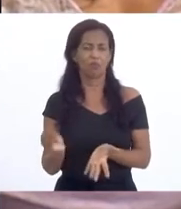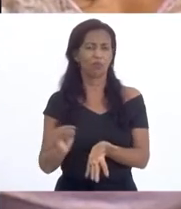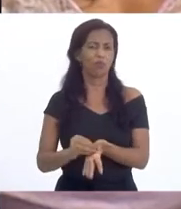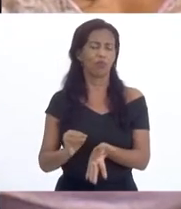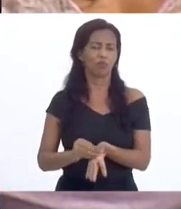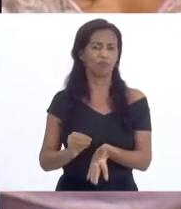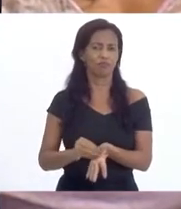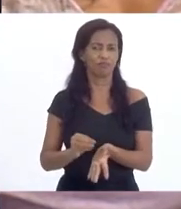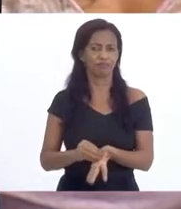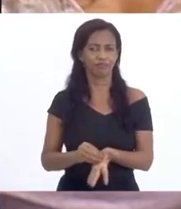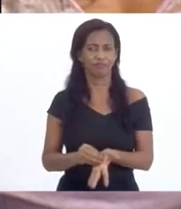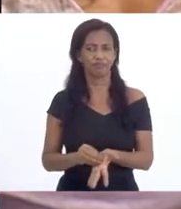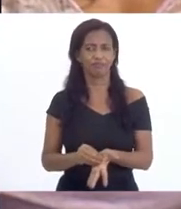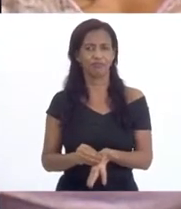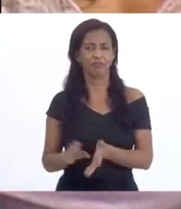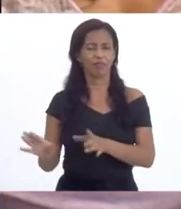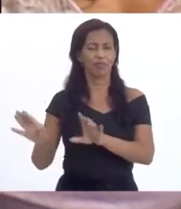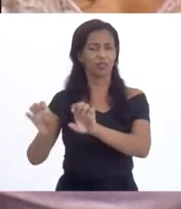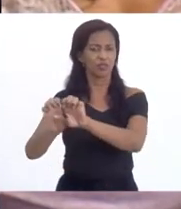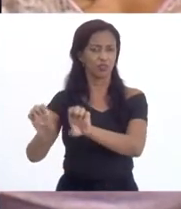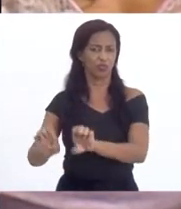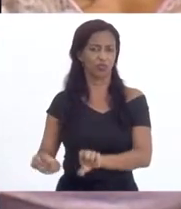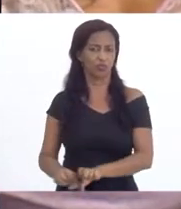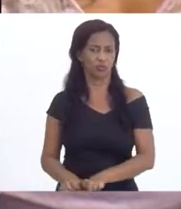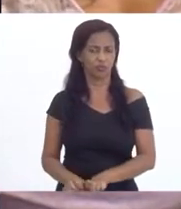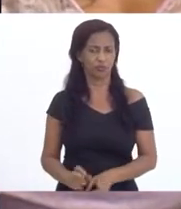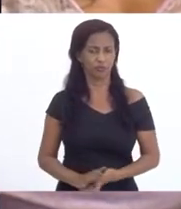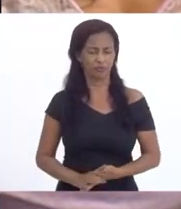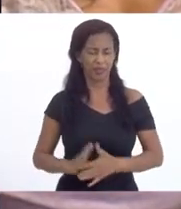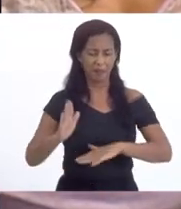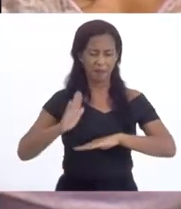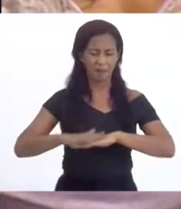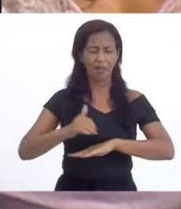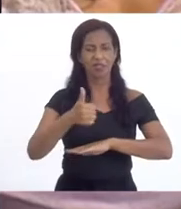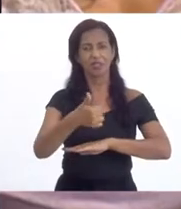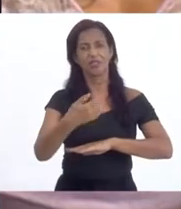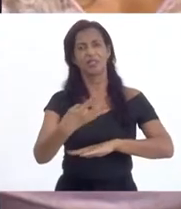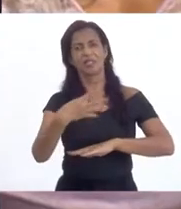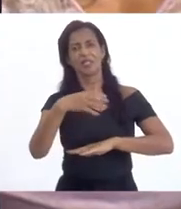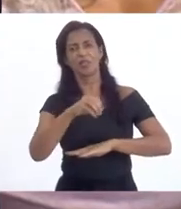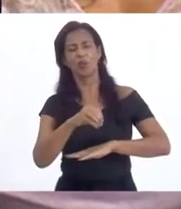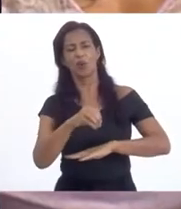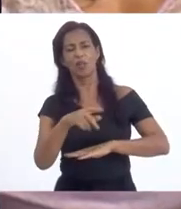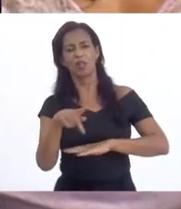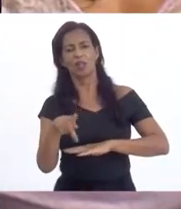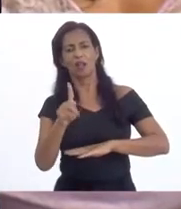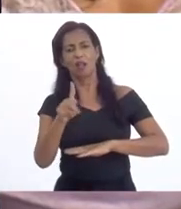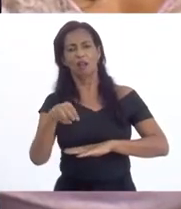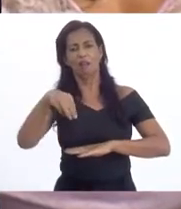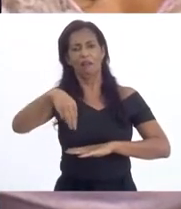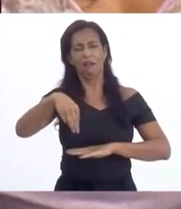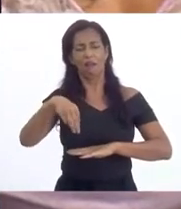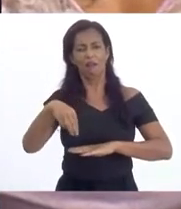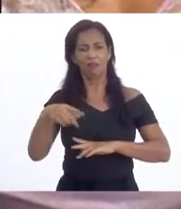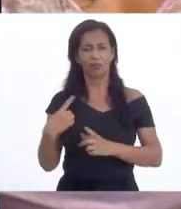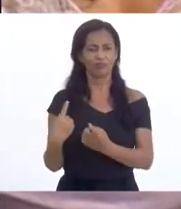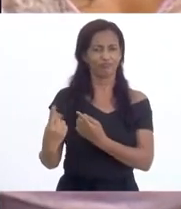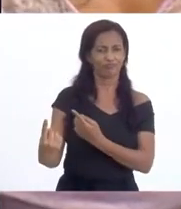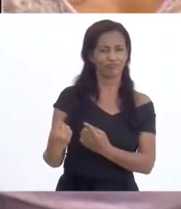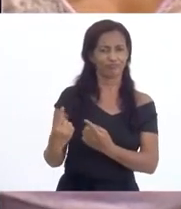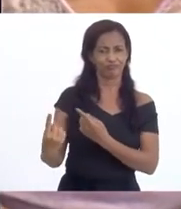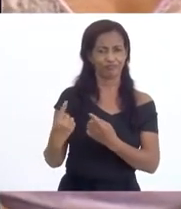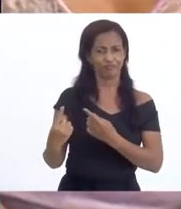falta dessa infraestrutura. São mais de 140 quilômetros de estradas de sinais, senhor